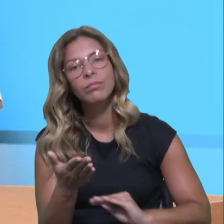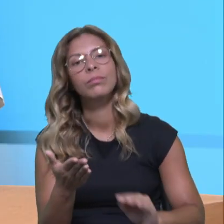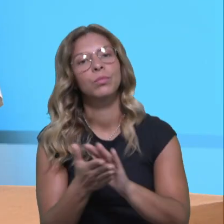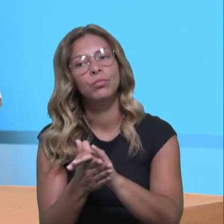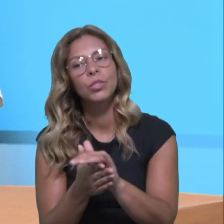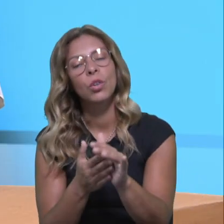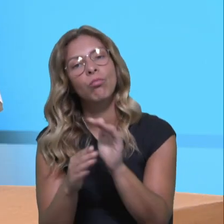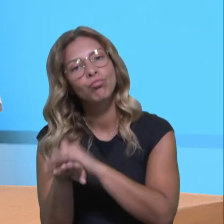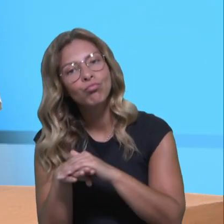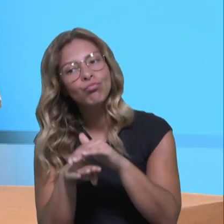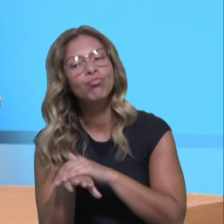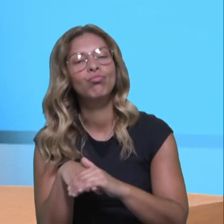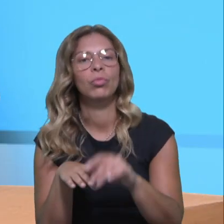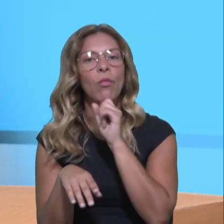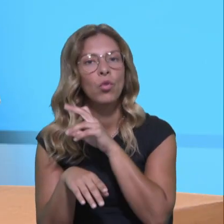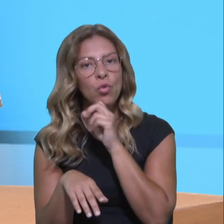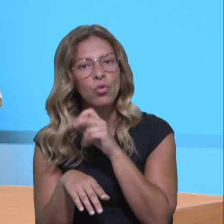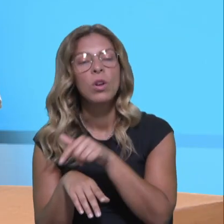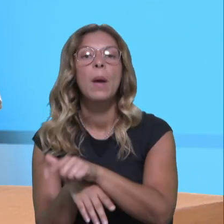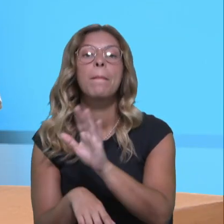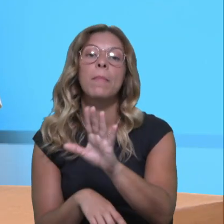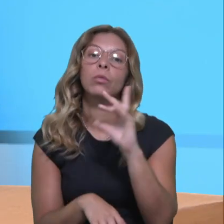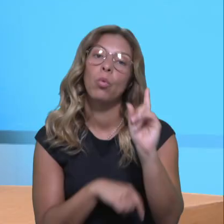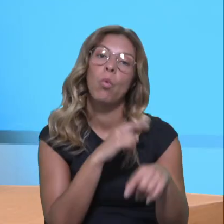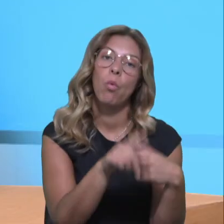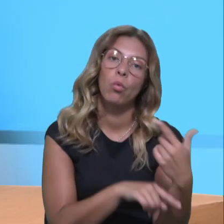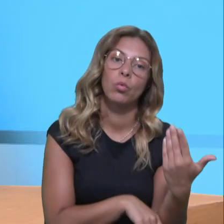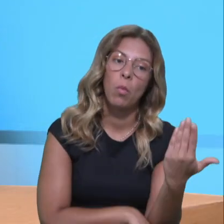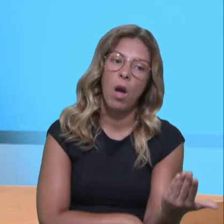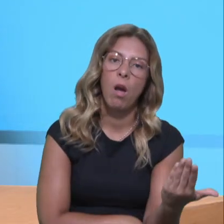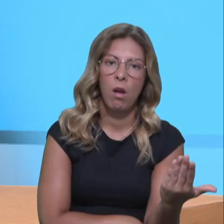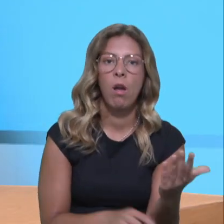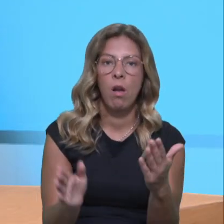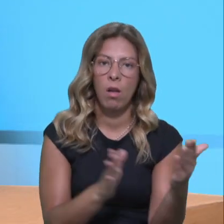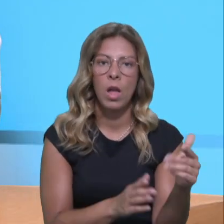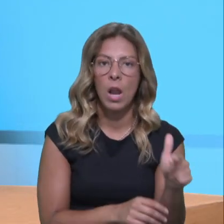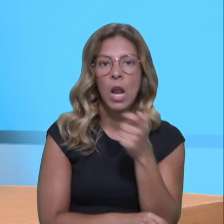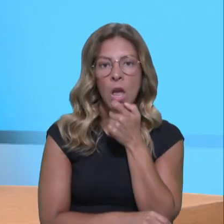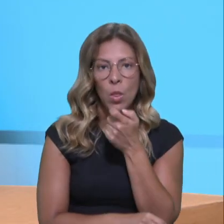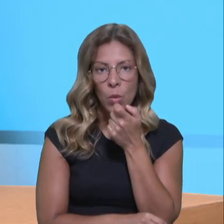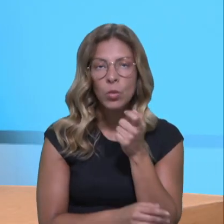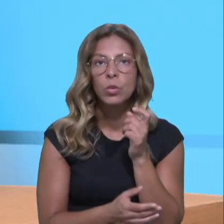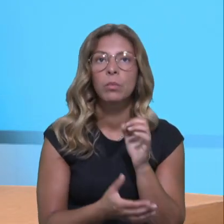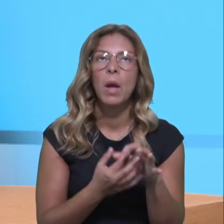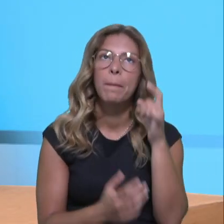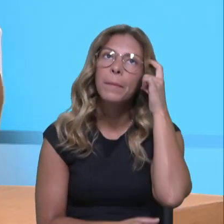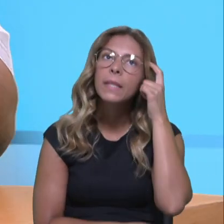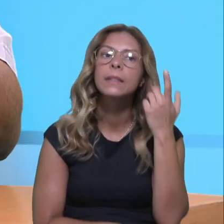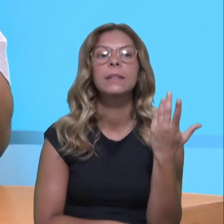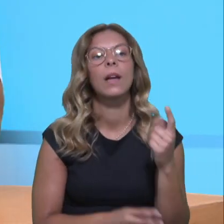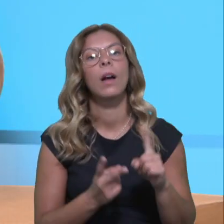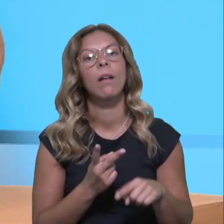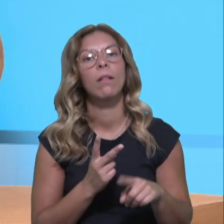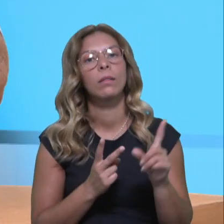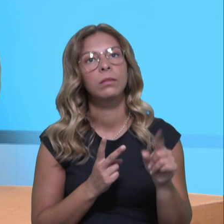avós, e que os avós também sejam capazes de ter para os netos no sentido de escrever um pensamento, no fundo